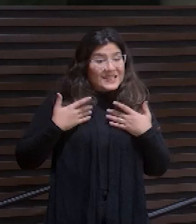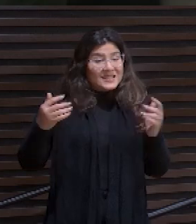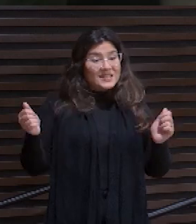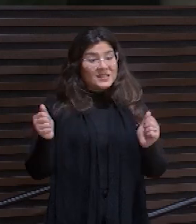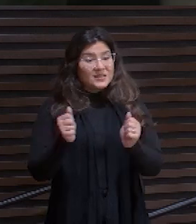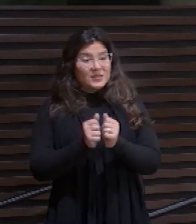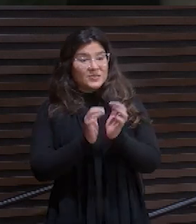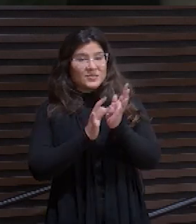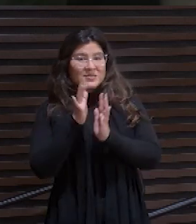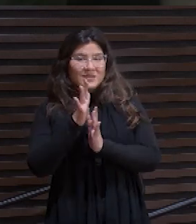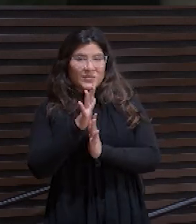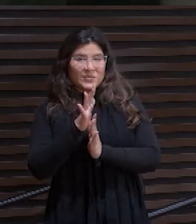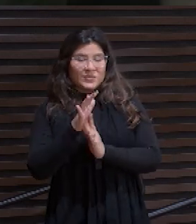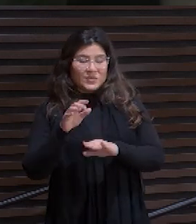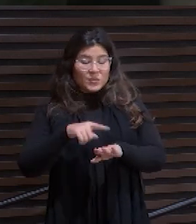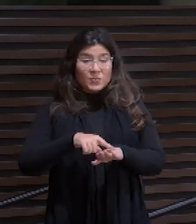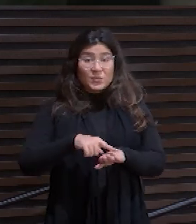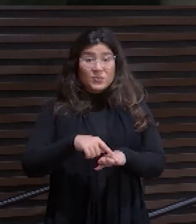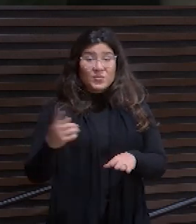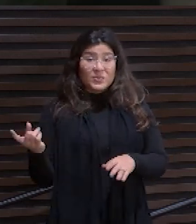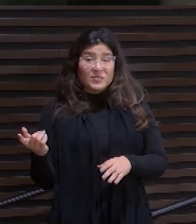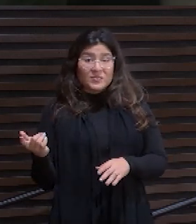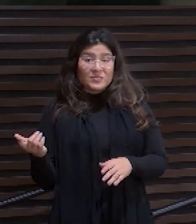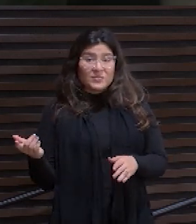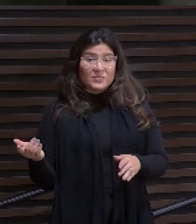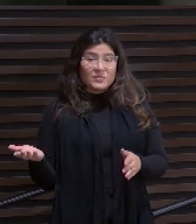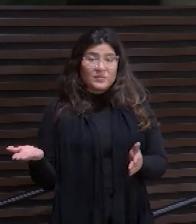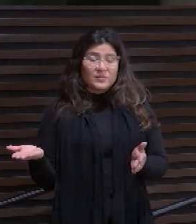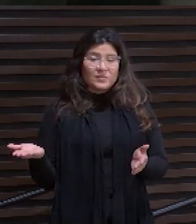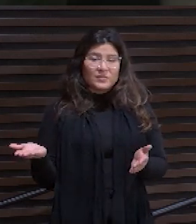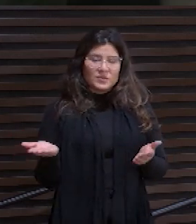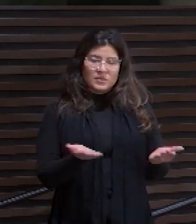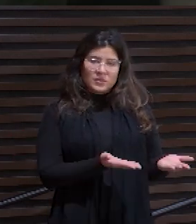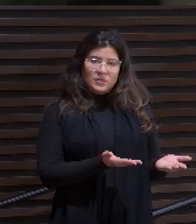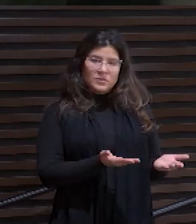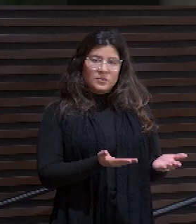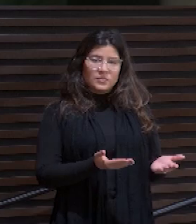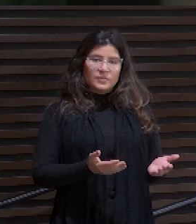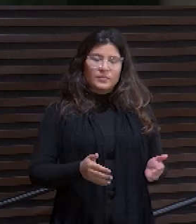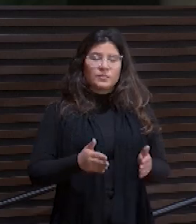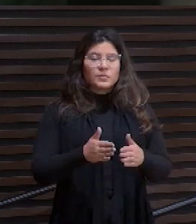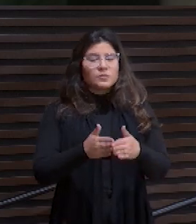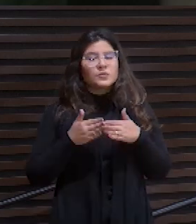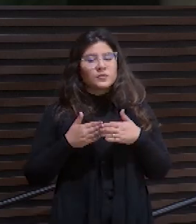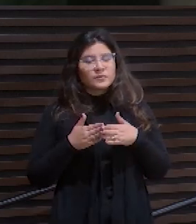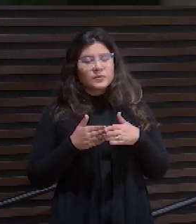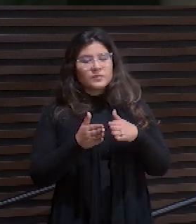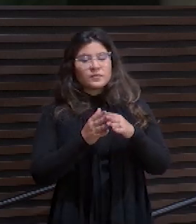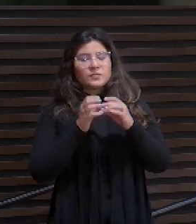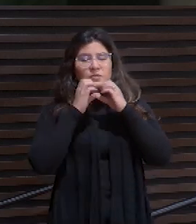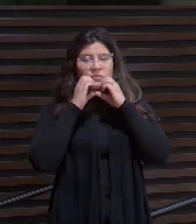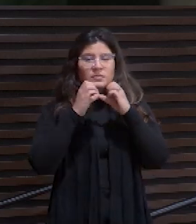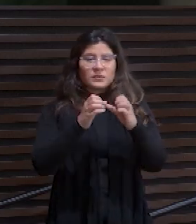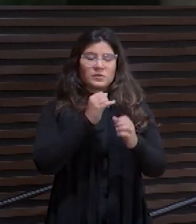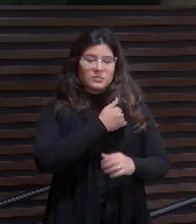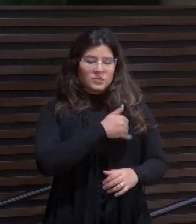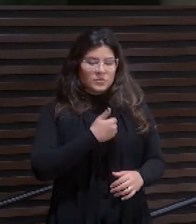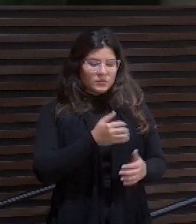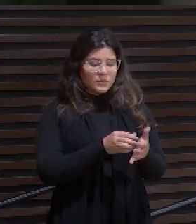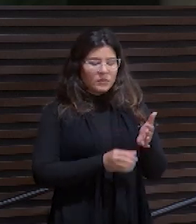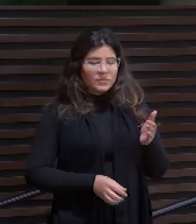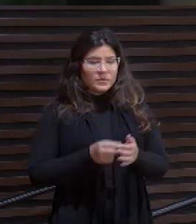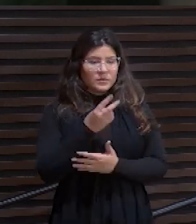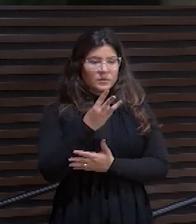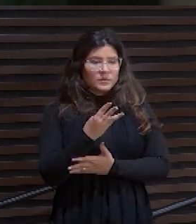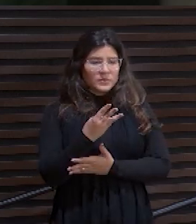noivo chegou, é hora do banquete. Eu gostaria que os irmãos abrissem comigo o Evangelho de João, capítulo 3, para